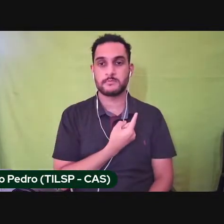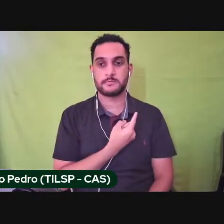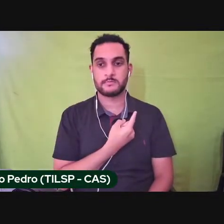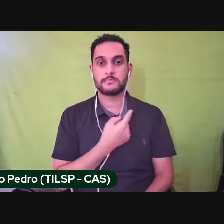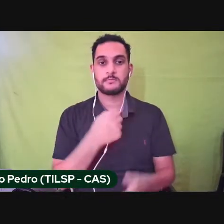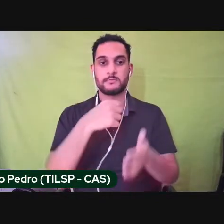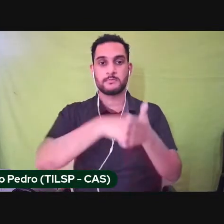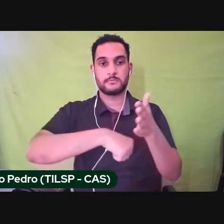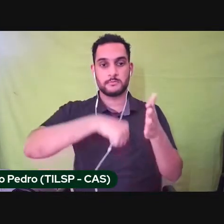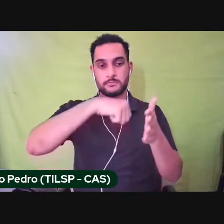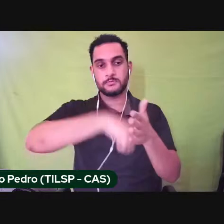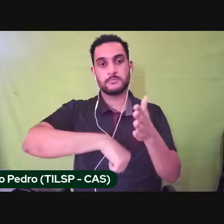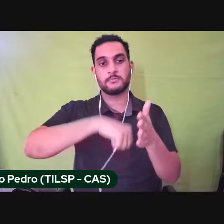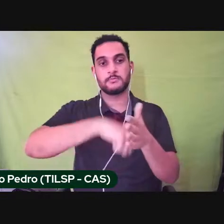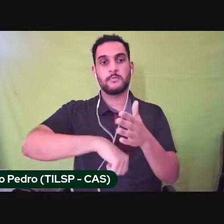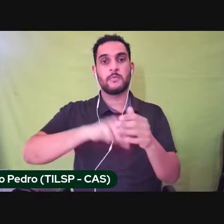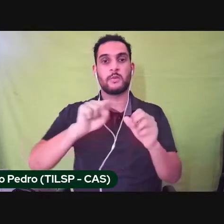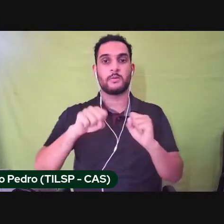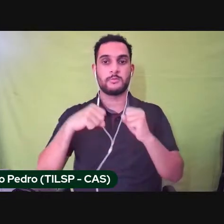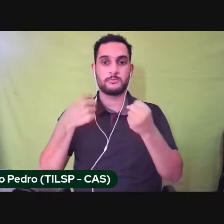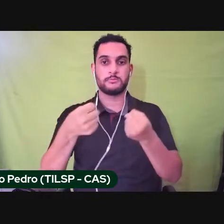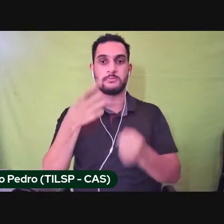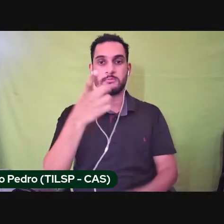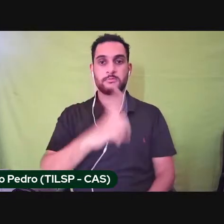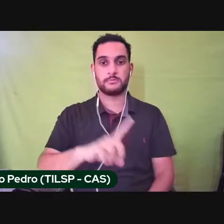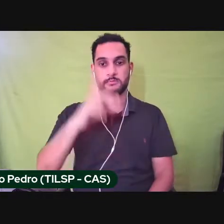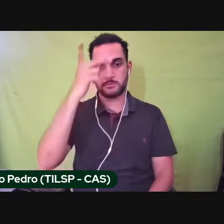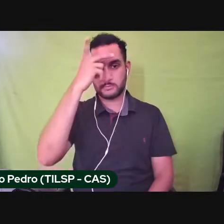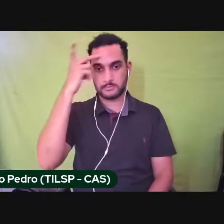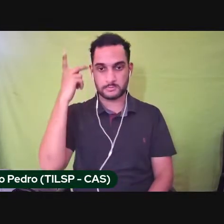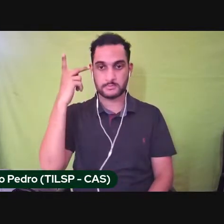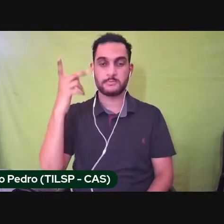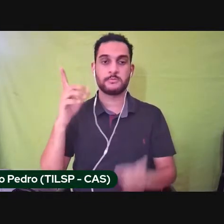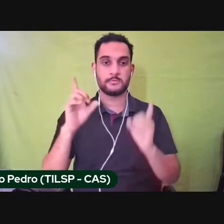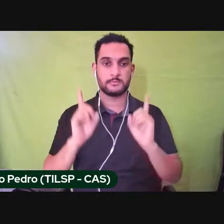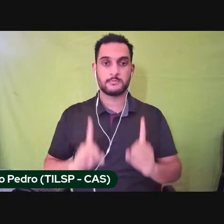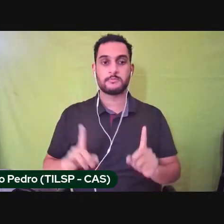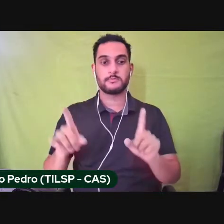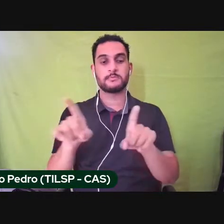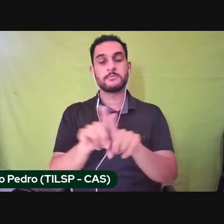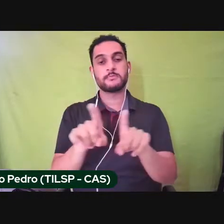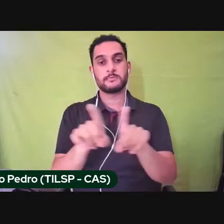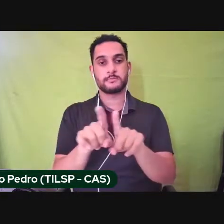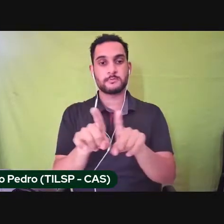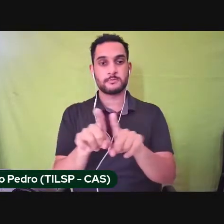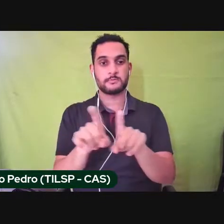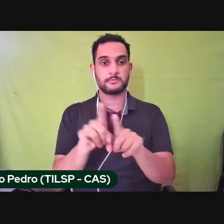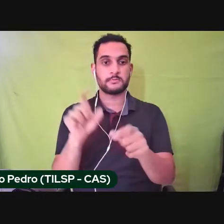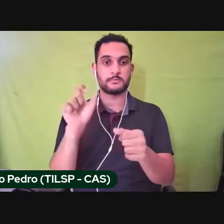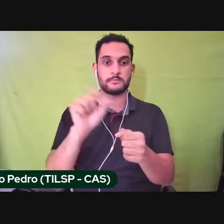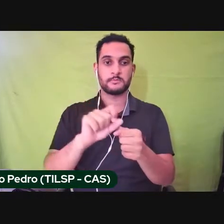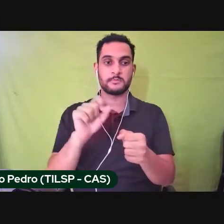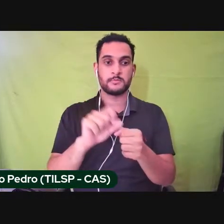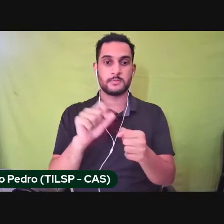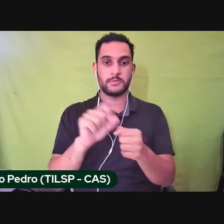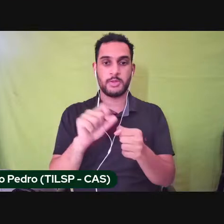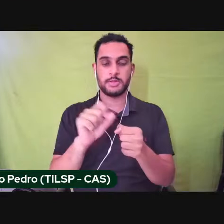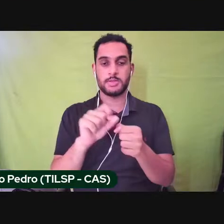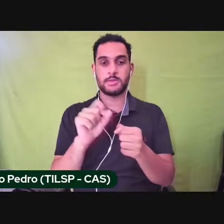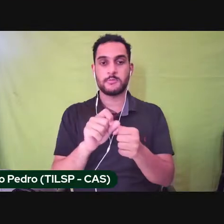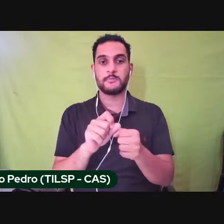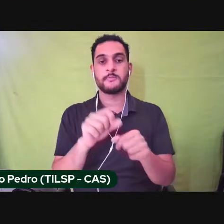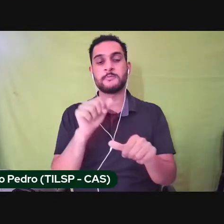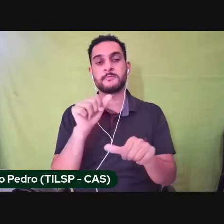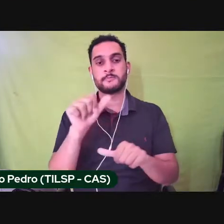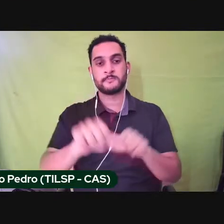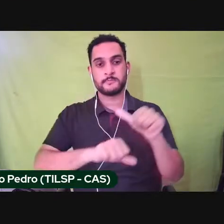luta pela defesa dos direitos da pessoa com deficiência e na implantação de todos os conhecimentos transformados